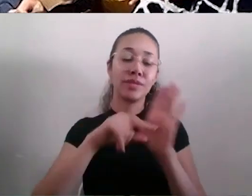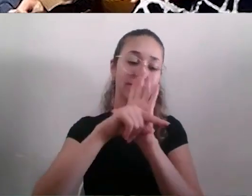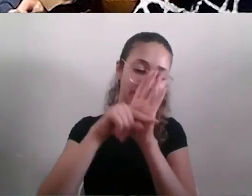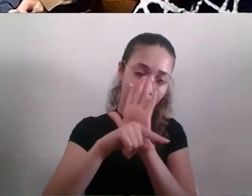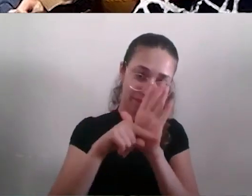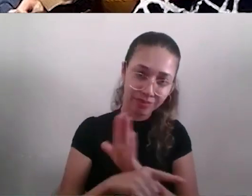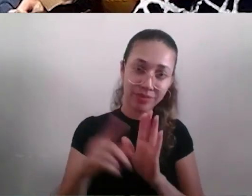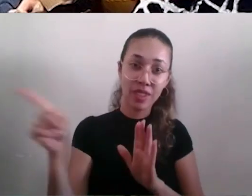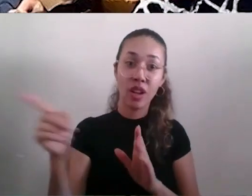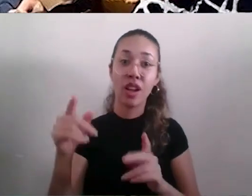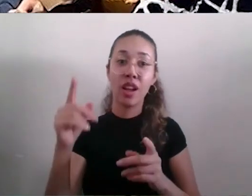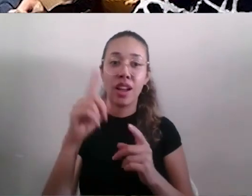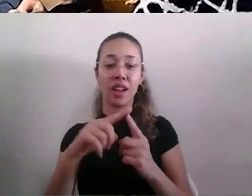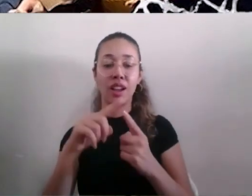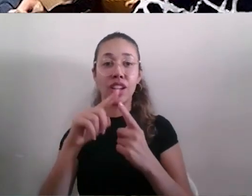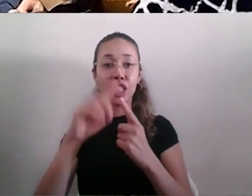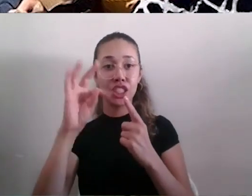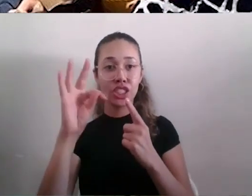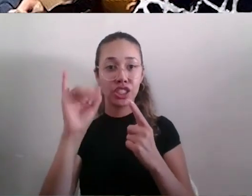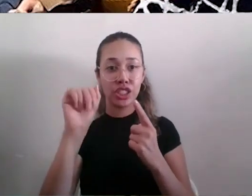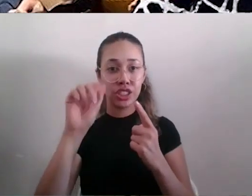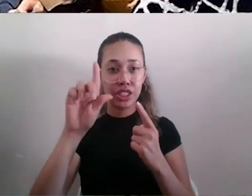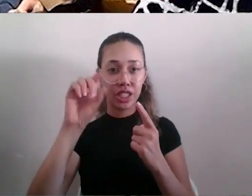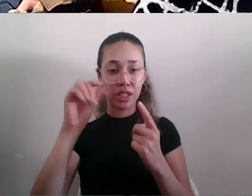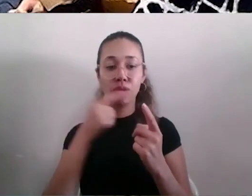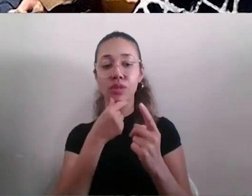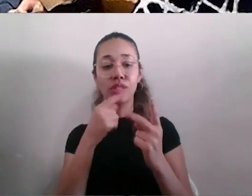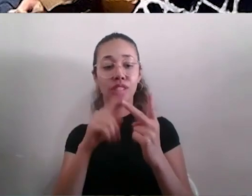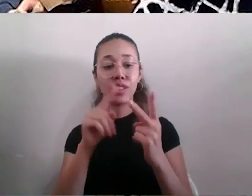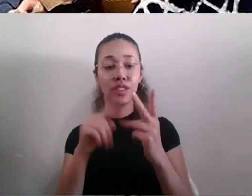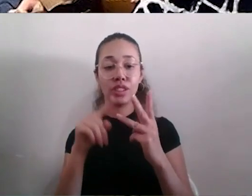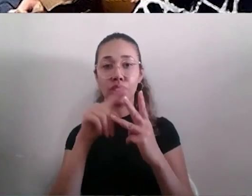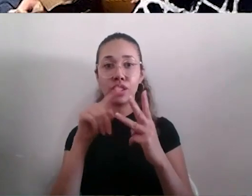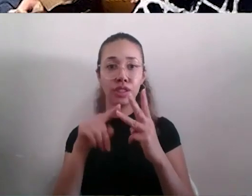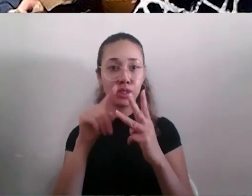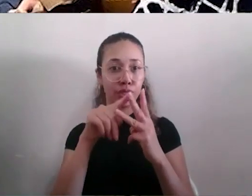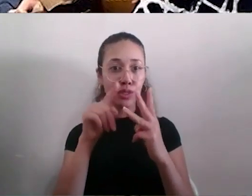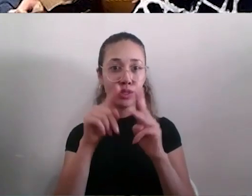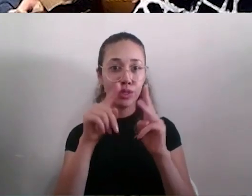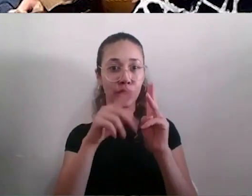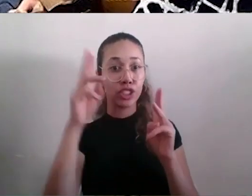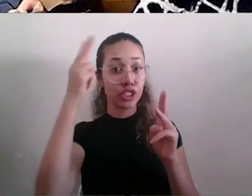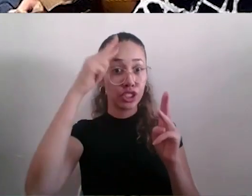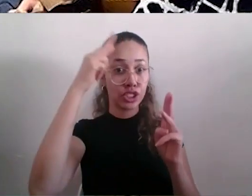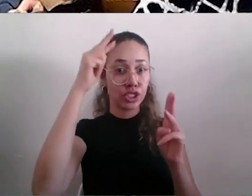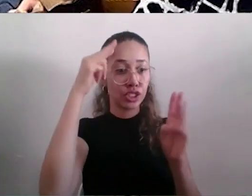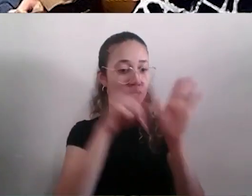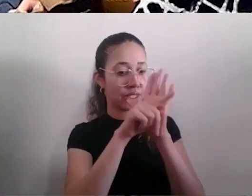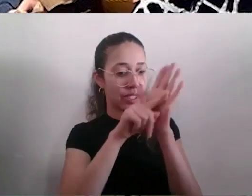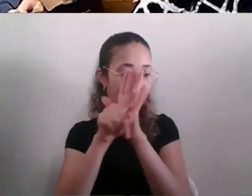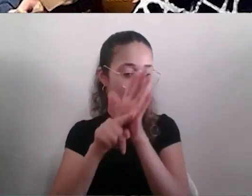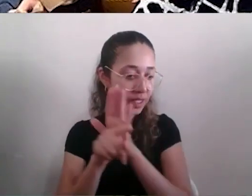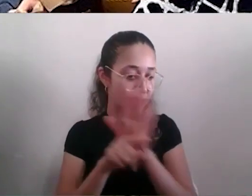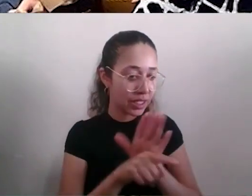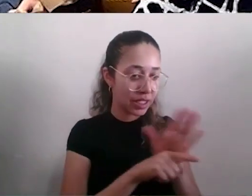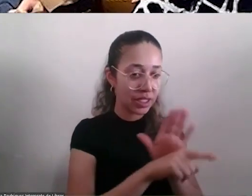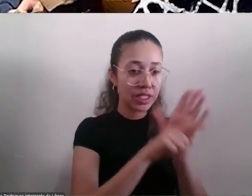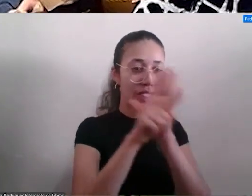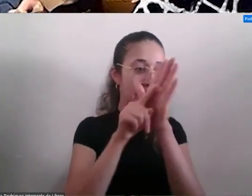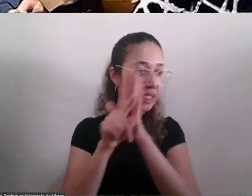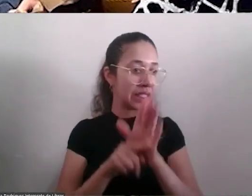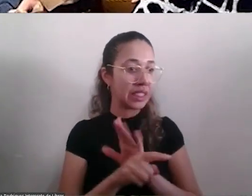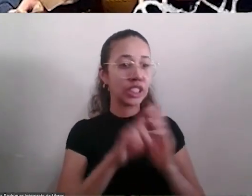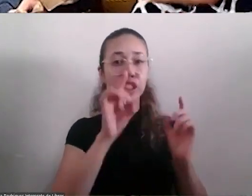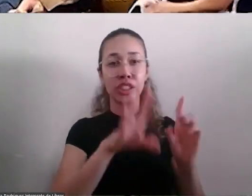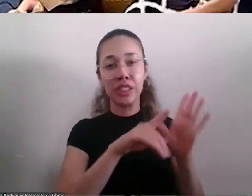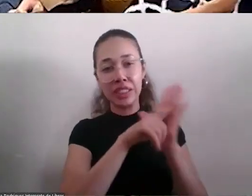2 historiadores, trabalhando, só pesquisando, sem entrevistar ninguém, sem produzir absolutamente nada, só pesquisando.